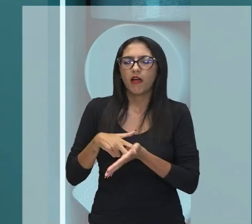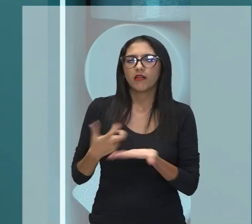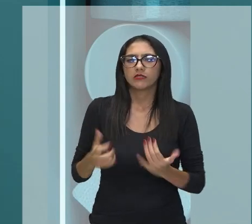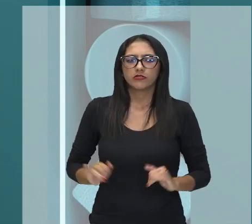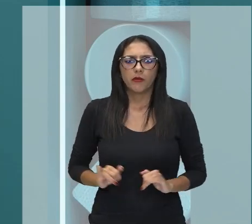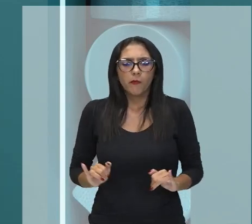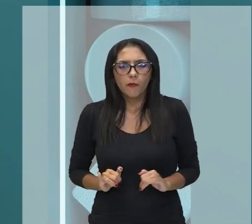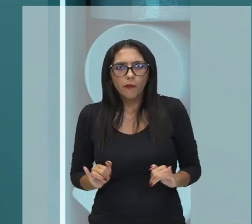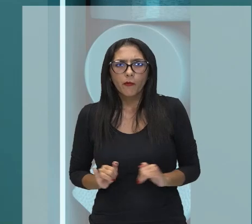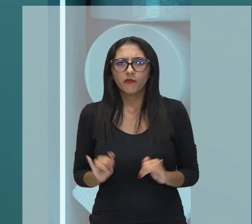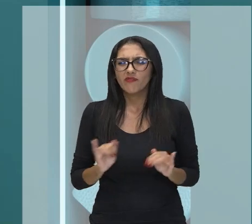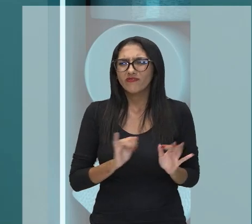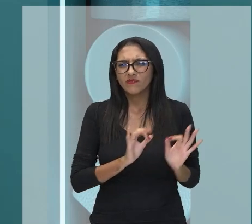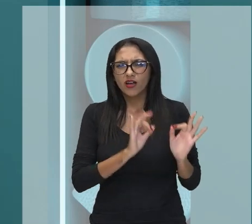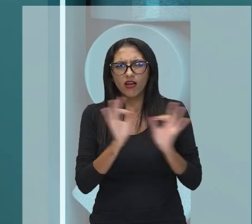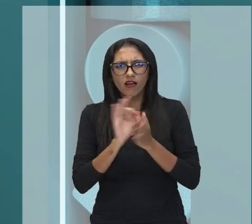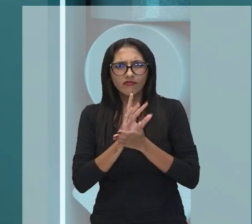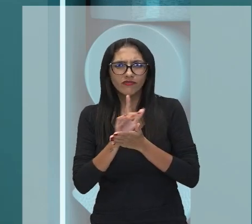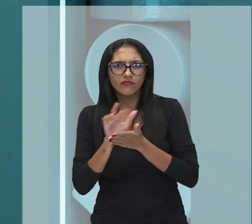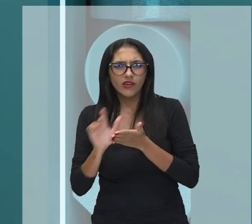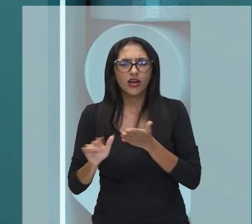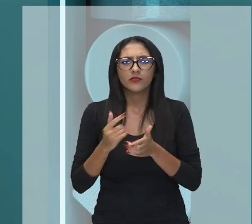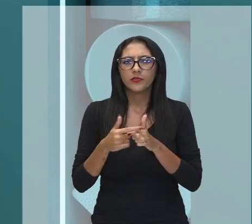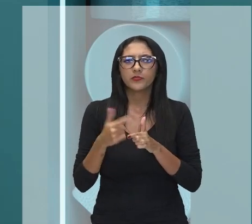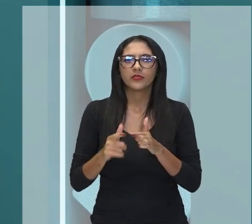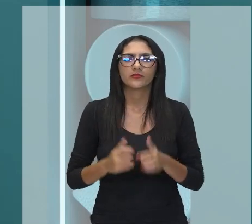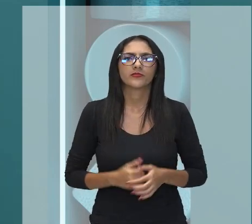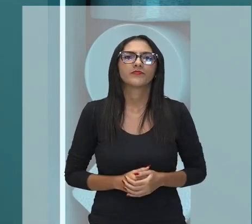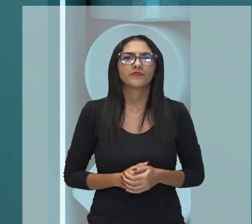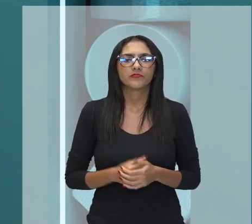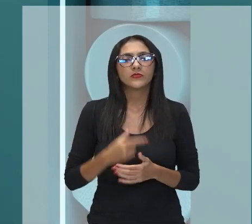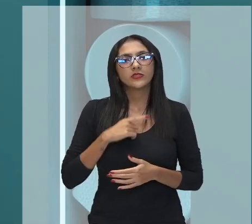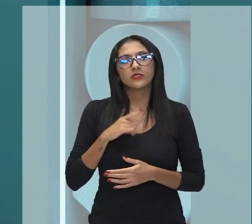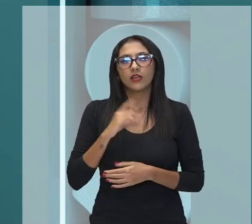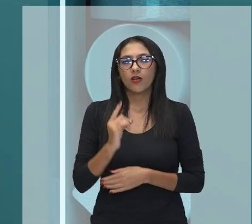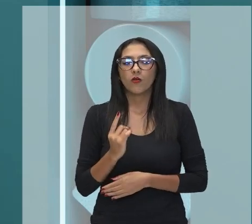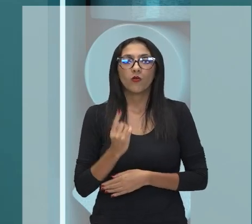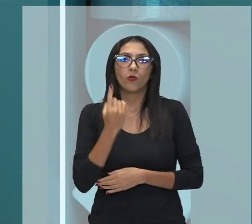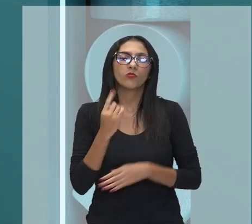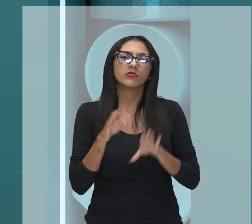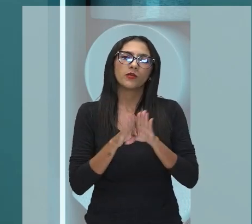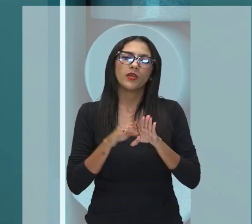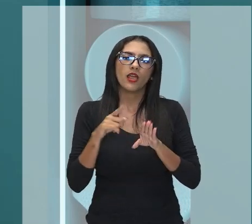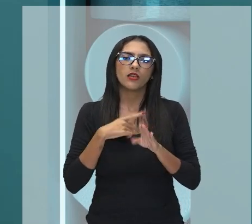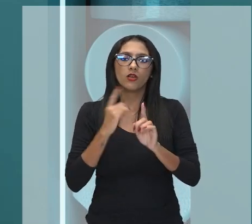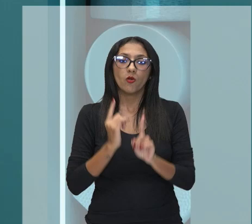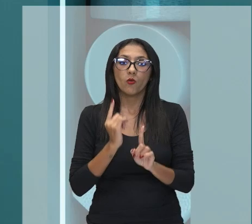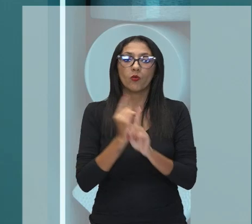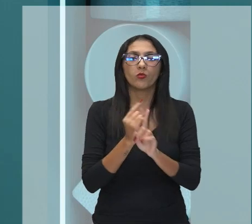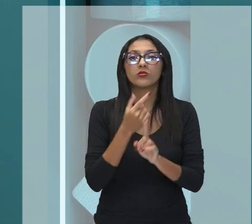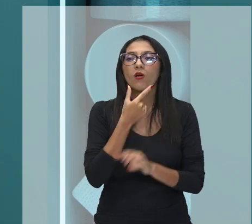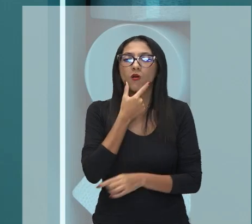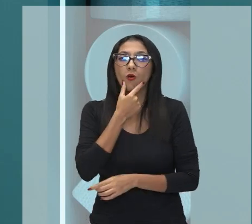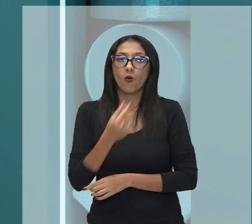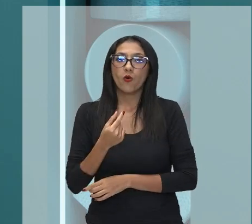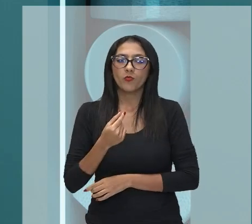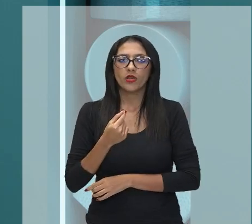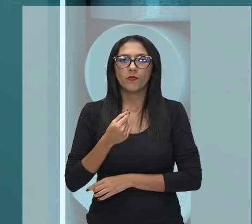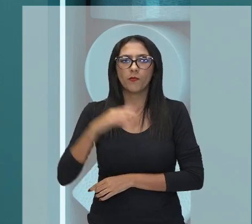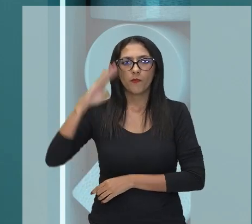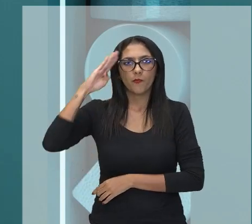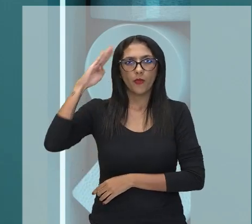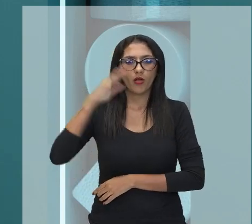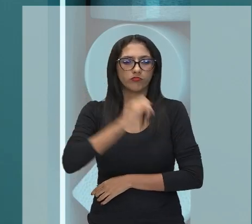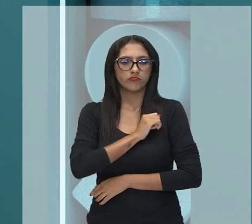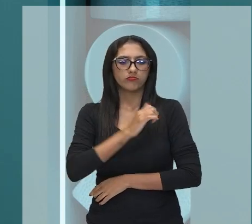da história. Uma dessas injustiças ocorreu com o encontro desse personagem, Fabiano, com um soldado, o soldado